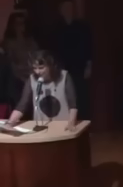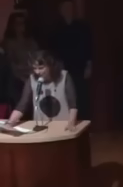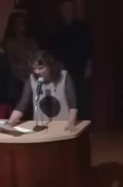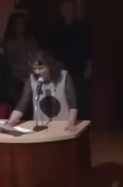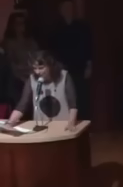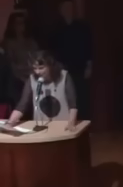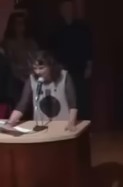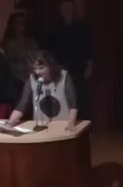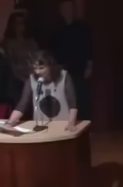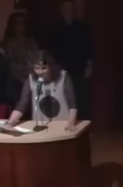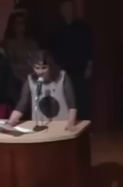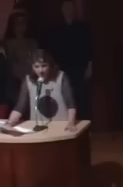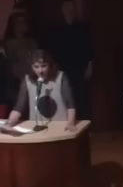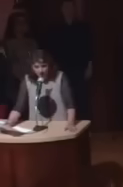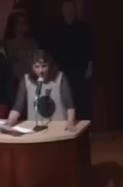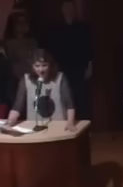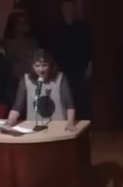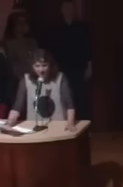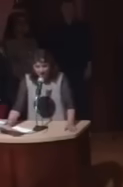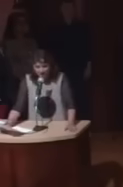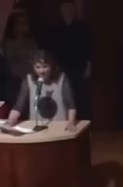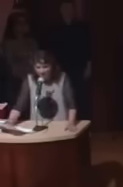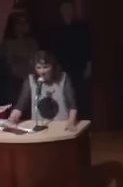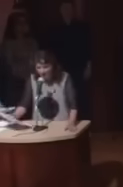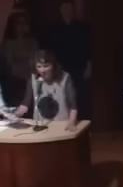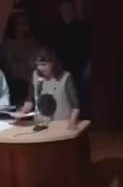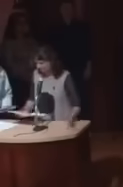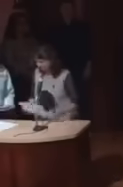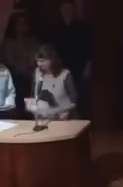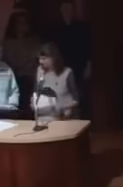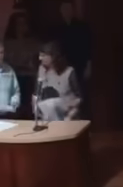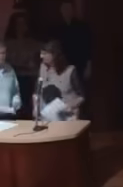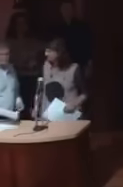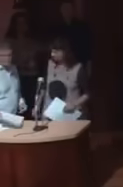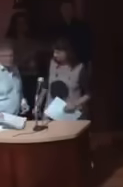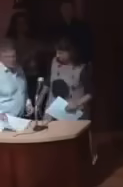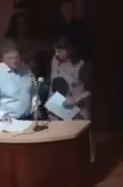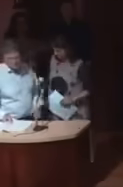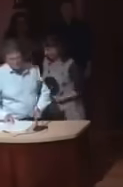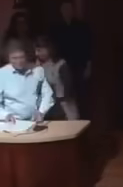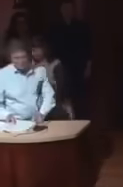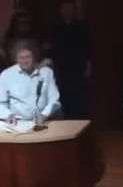Brasileira para o Progresso da Ciência, para uma breve saudação.